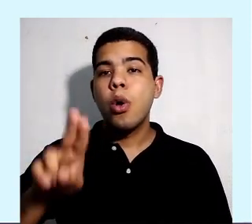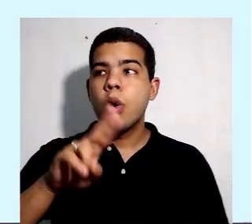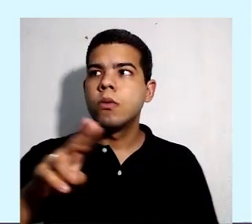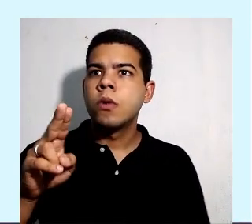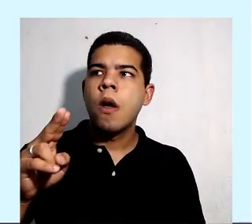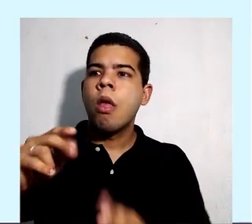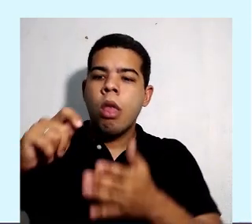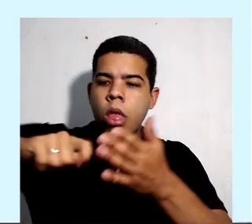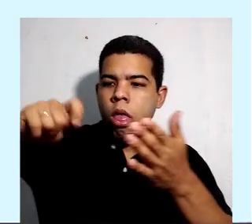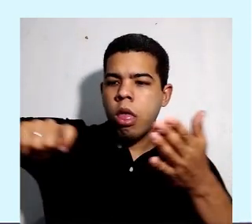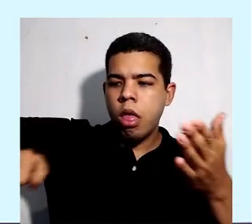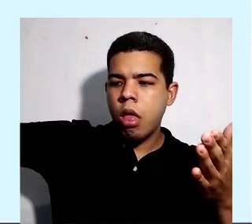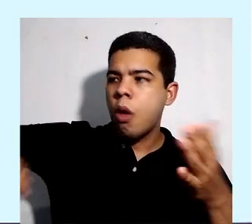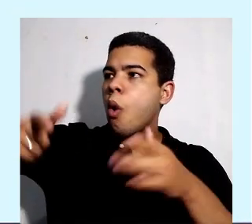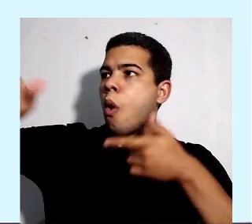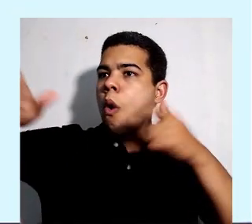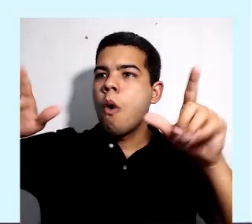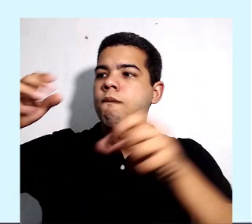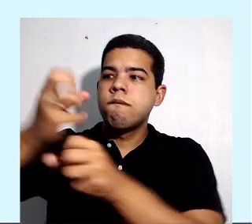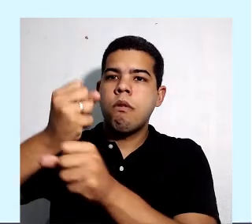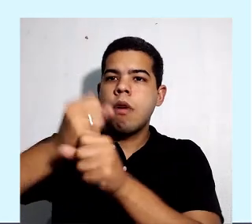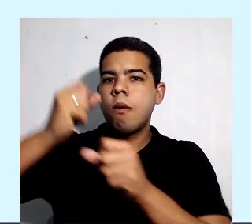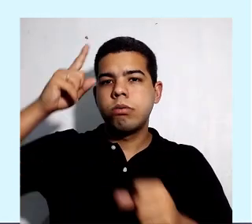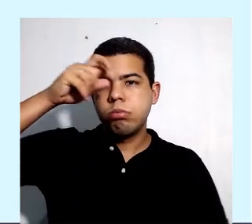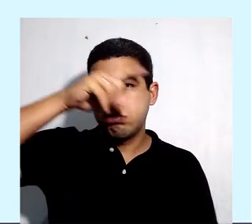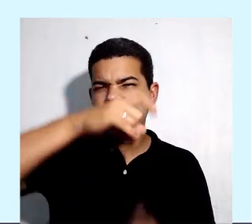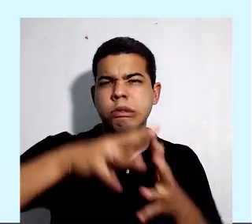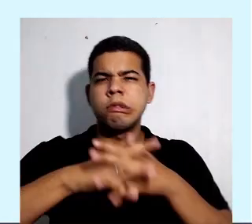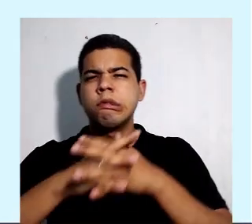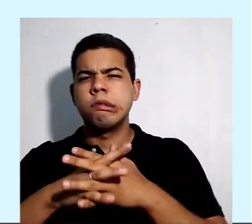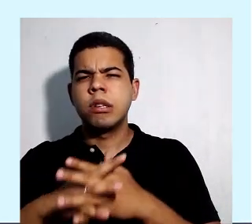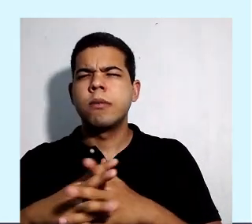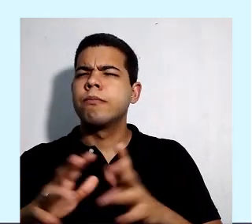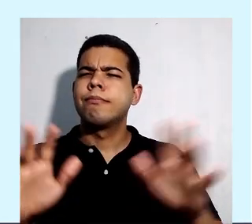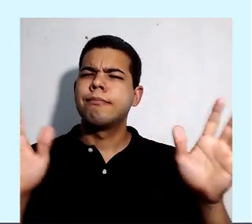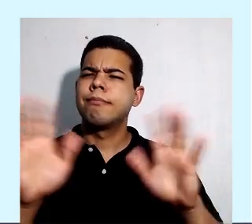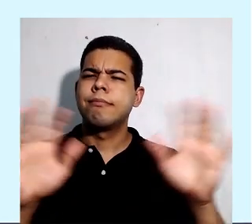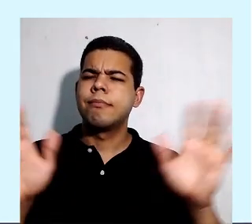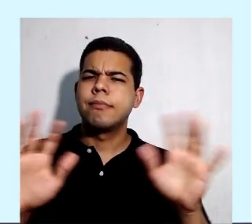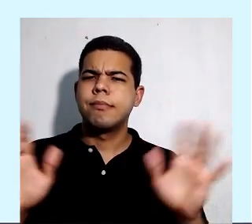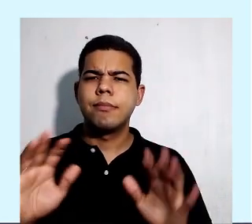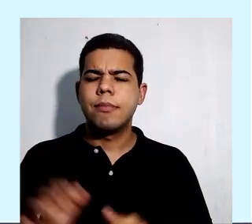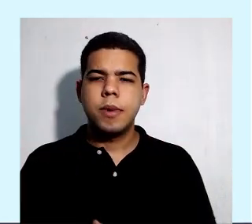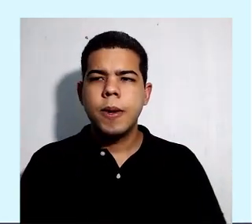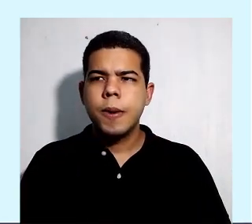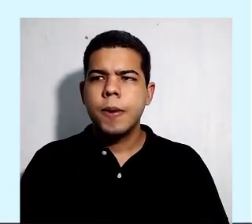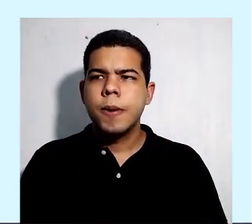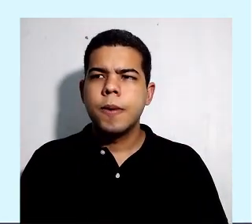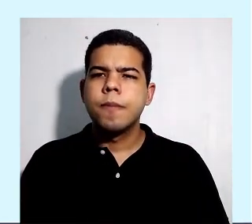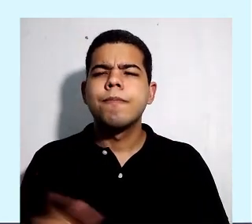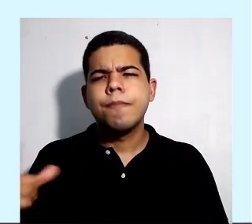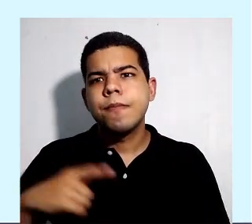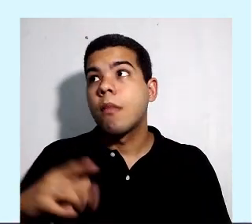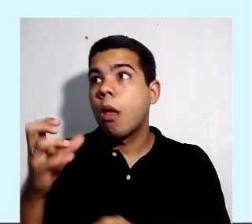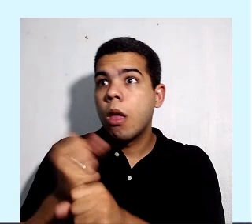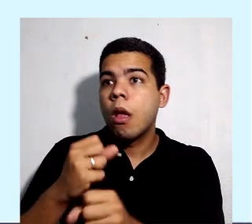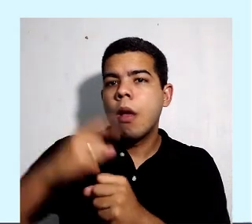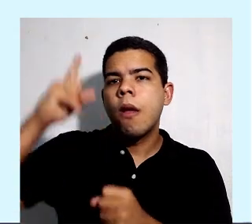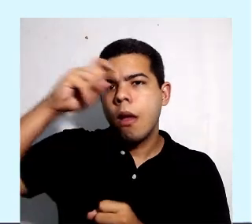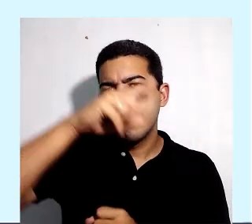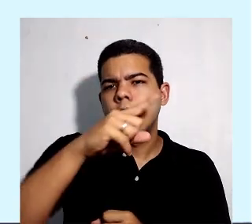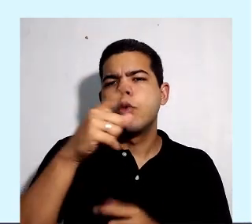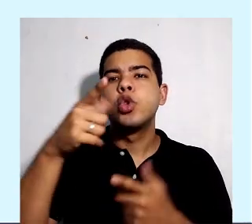utilizar fórmula aqui, certo? Então, a ideia de fórmula ela vai surgindo para a gente fazer o quê? O cálculo também